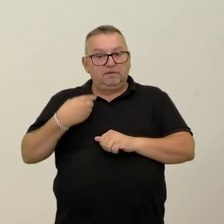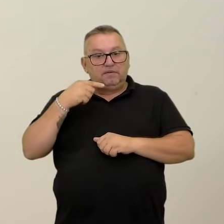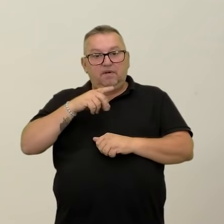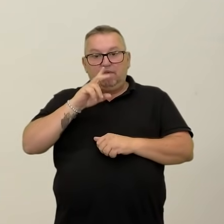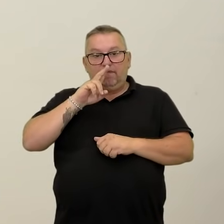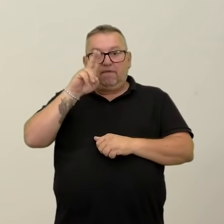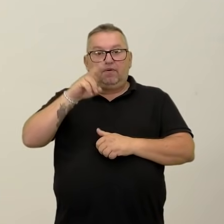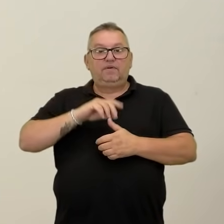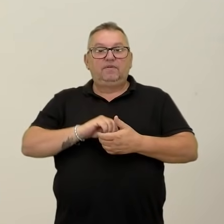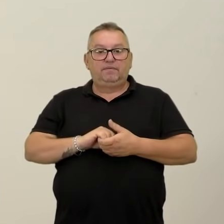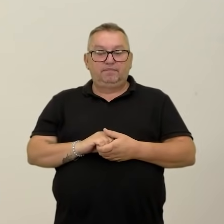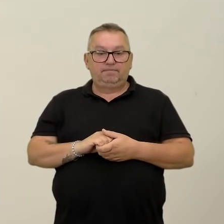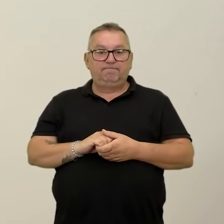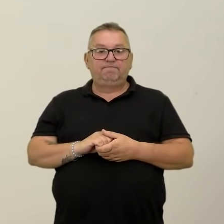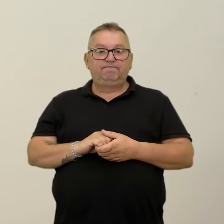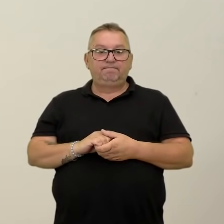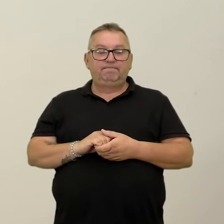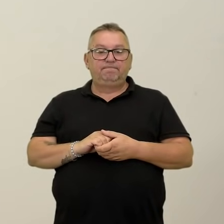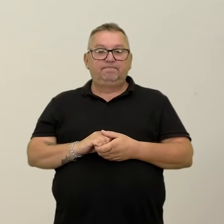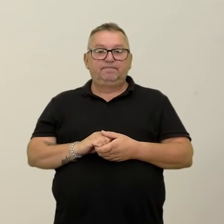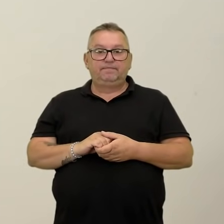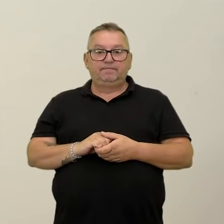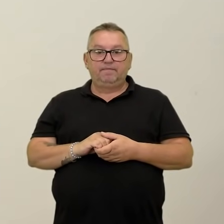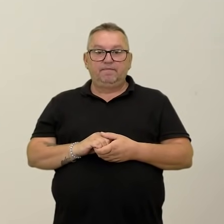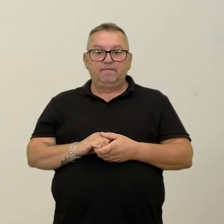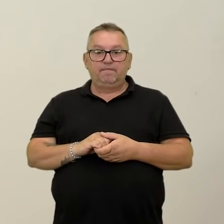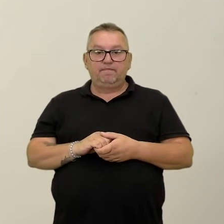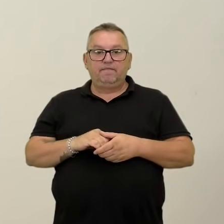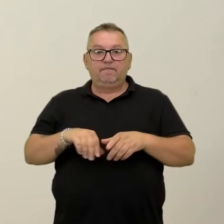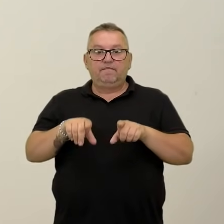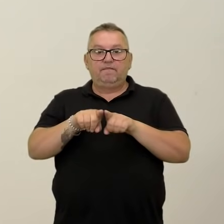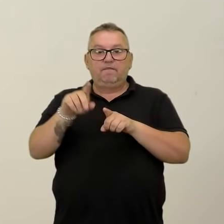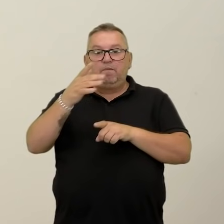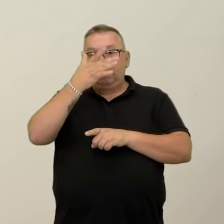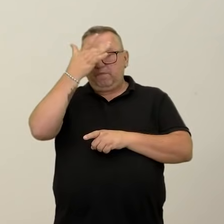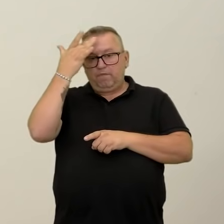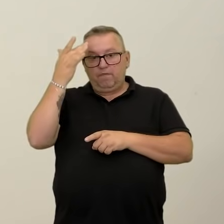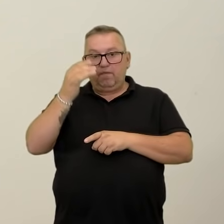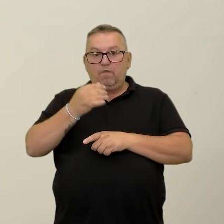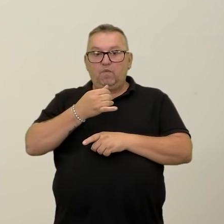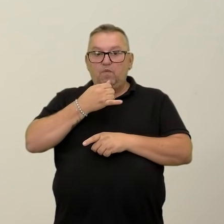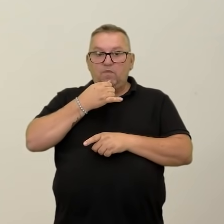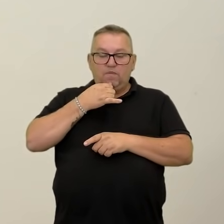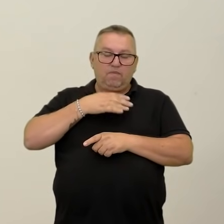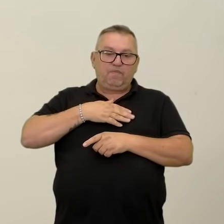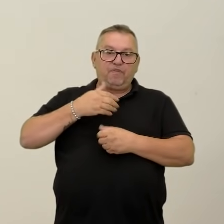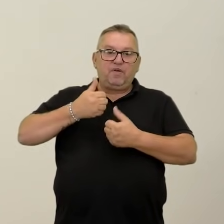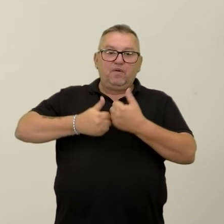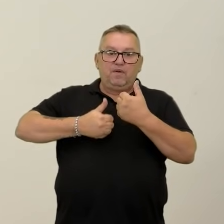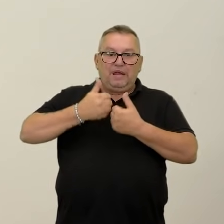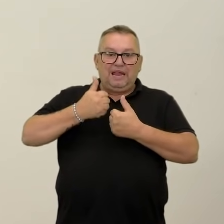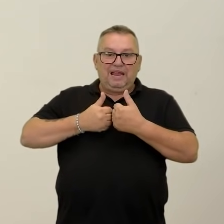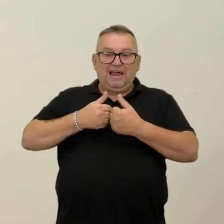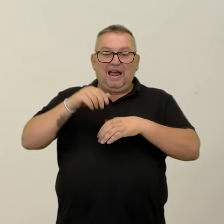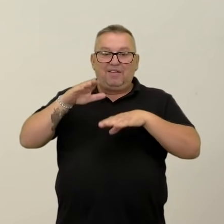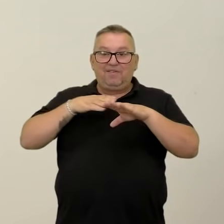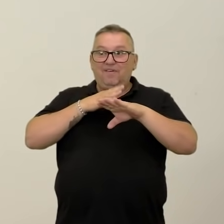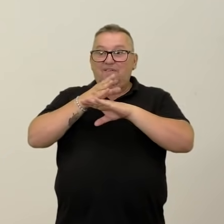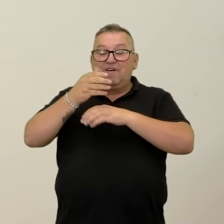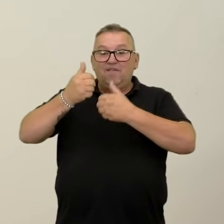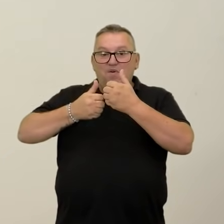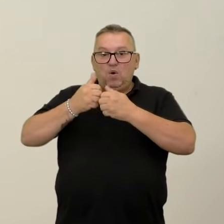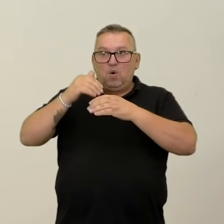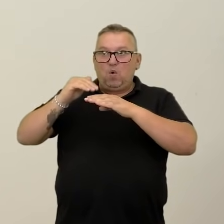altíssima tá bom e as pessoas por exemplo né quem gosta de futebol dependendo do lugar que vai jogar futebol